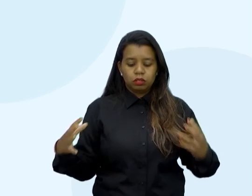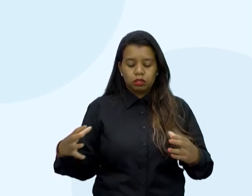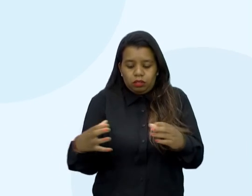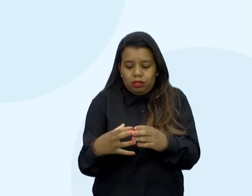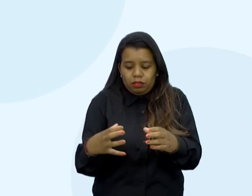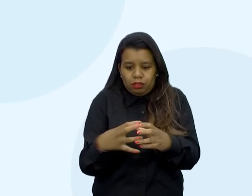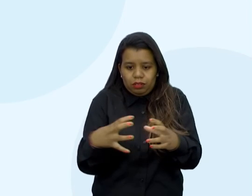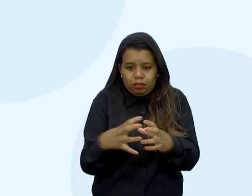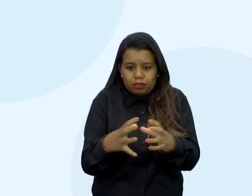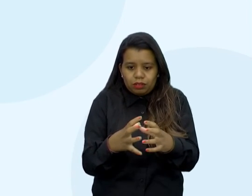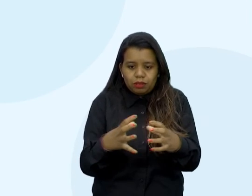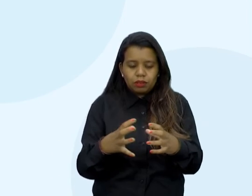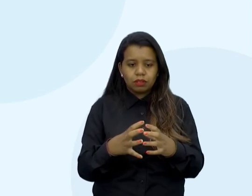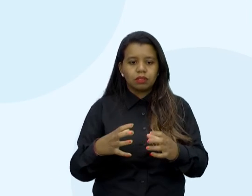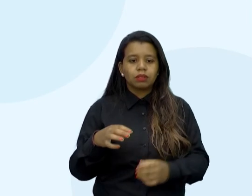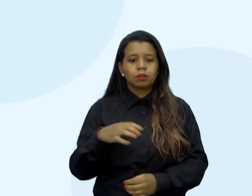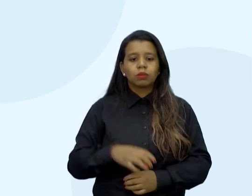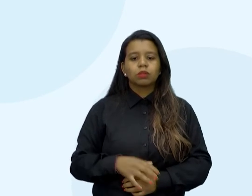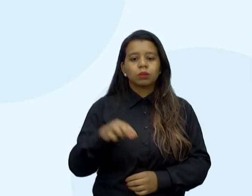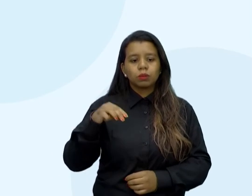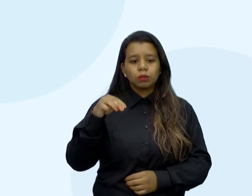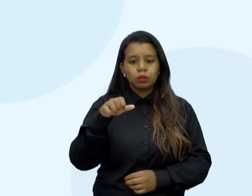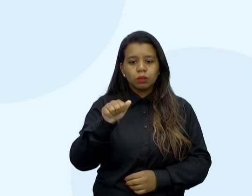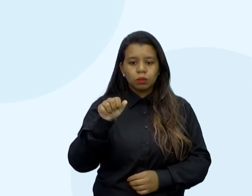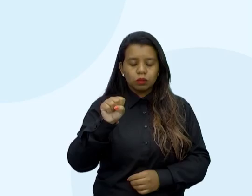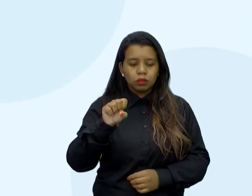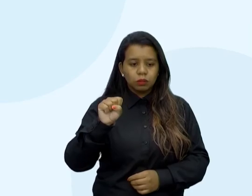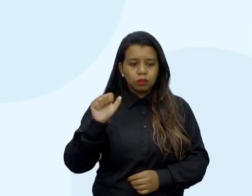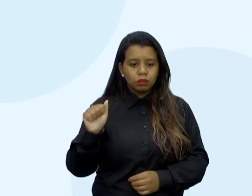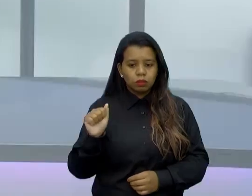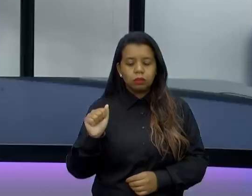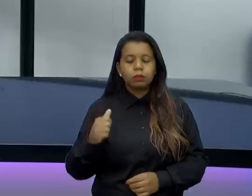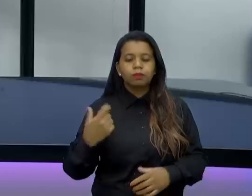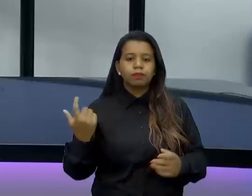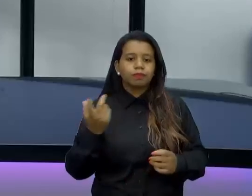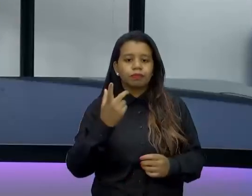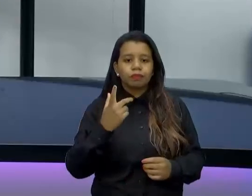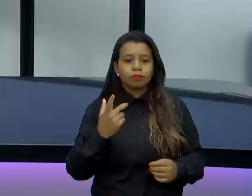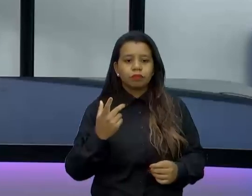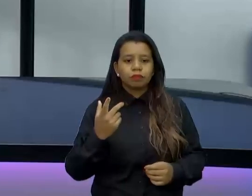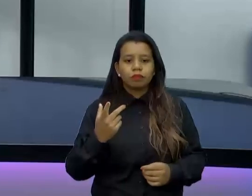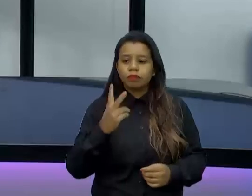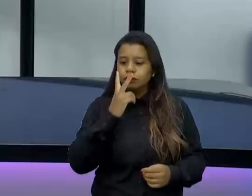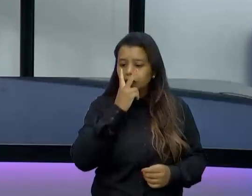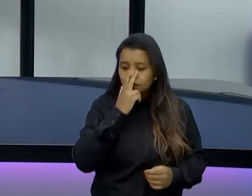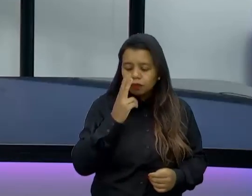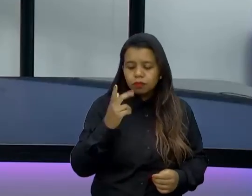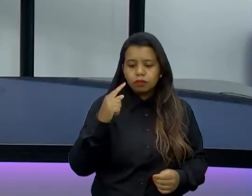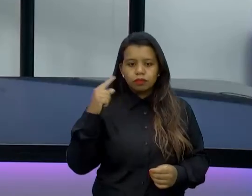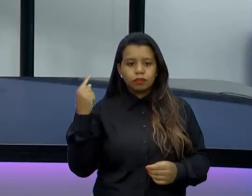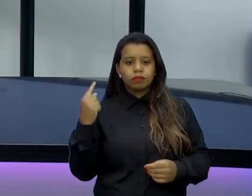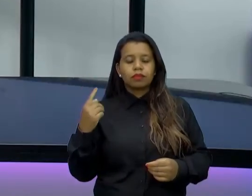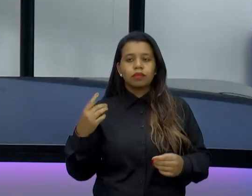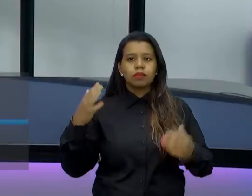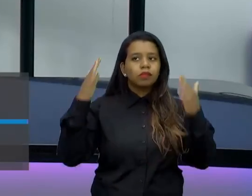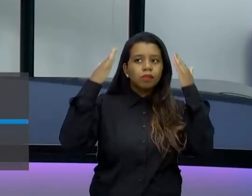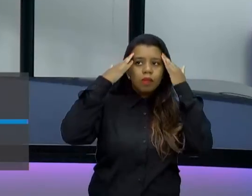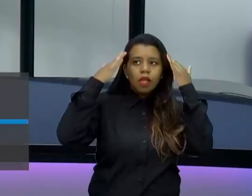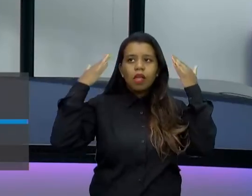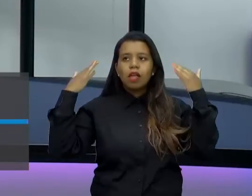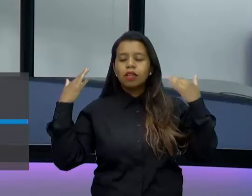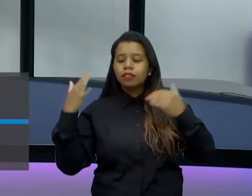está concentrada lá no umbigo, tá? Não, a gente tá aí, nossos braços, pernas e cabeça, que também tem peso. Tem, e tudo isso entra